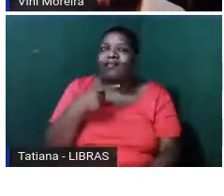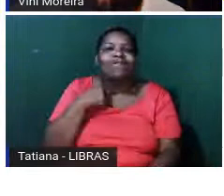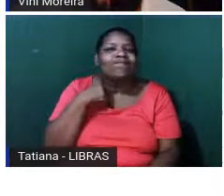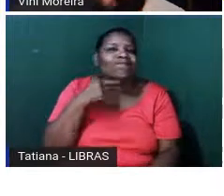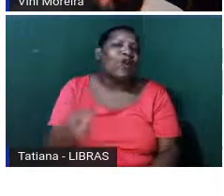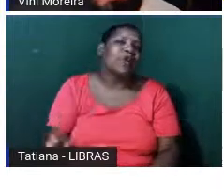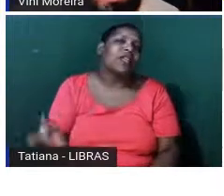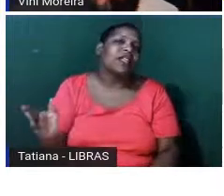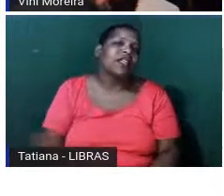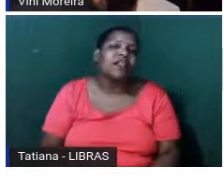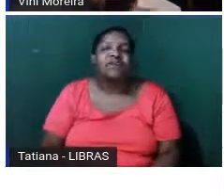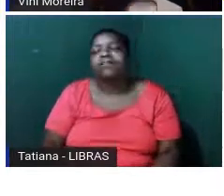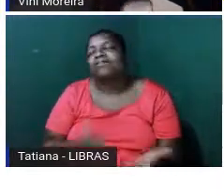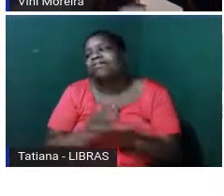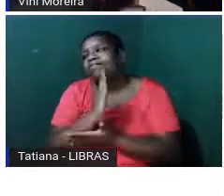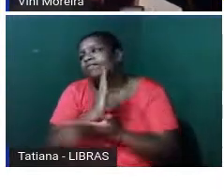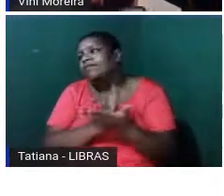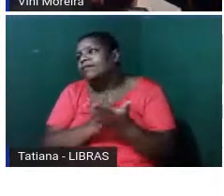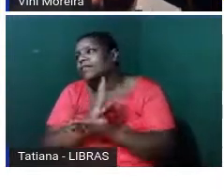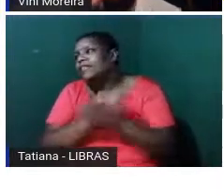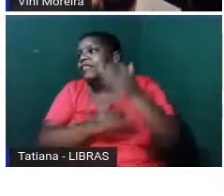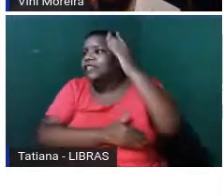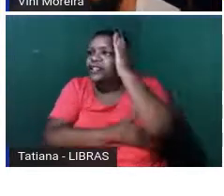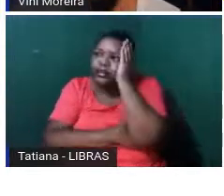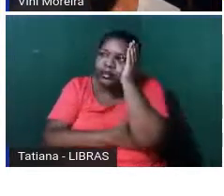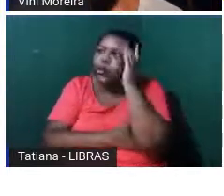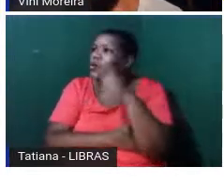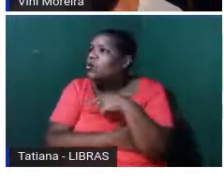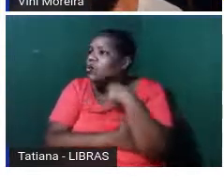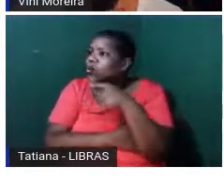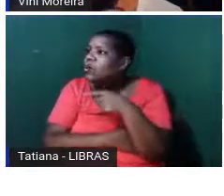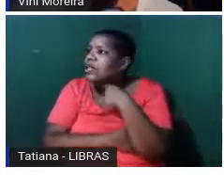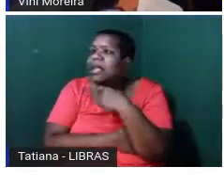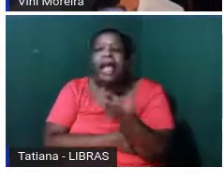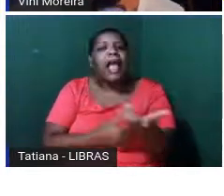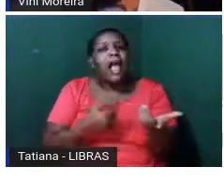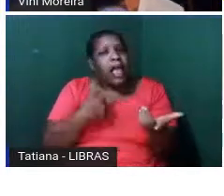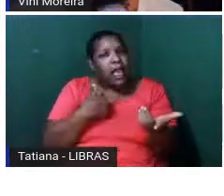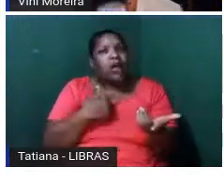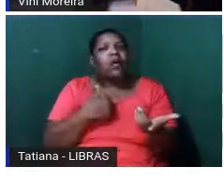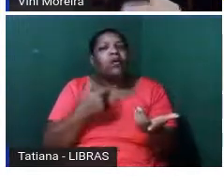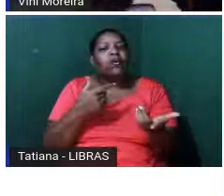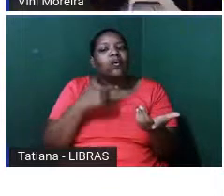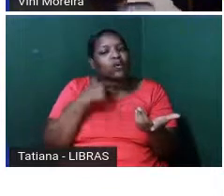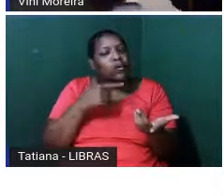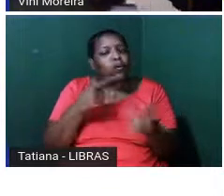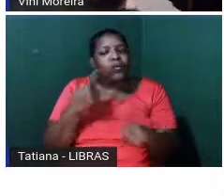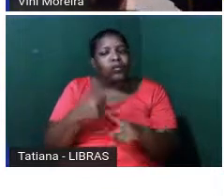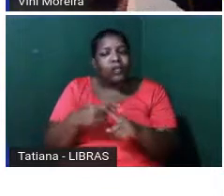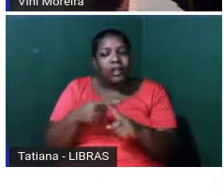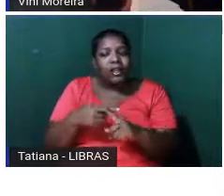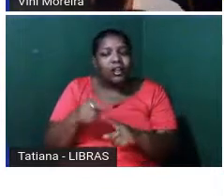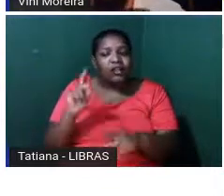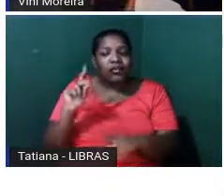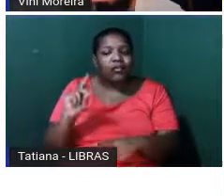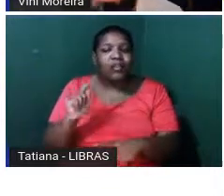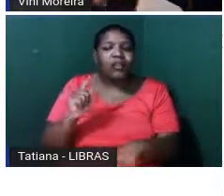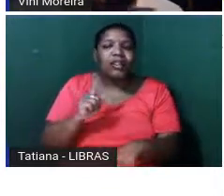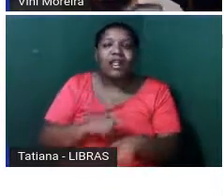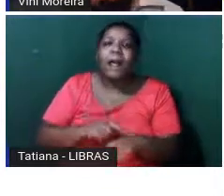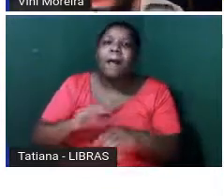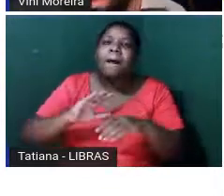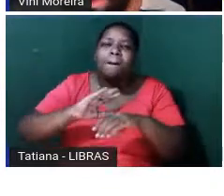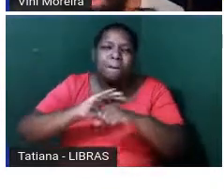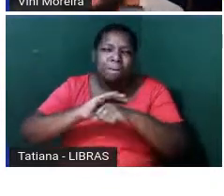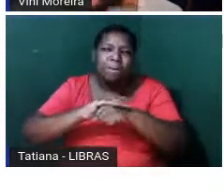consegui fazer isso e eu fiquei muito chateado de não conseguir fazer isso porque o flash a gente não conseguiu fazer por causa da